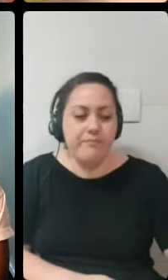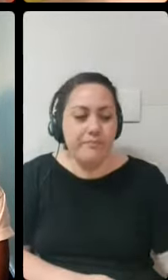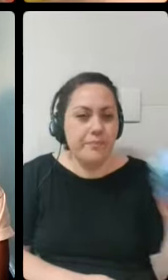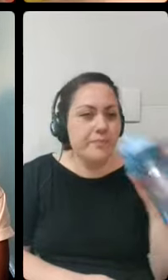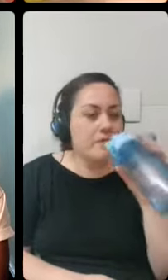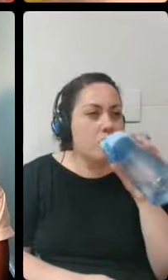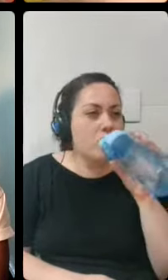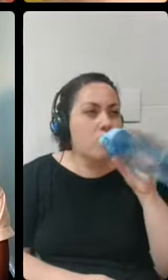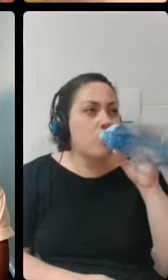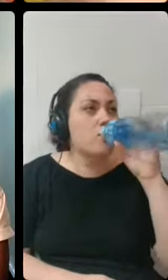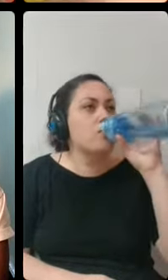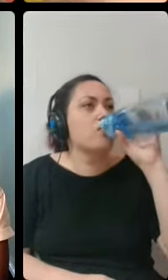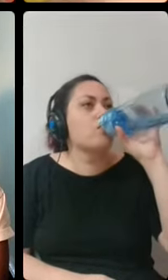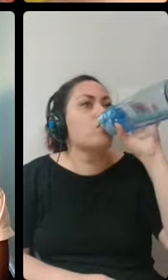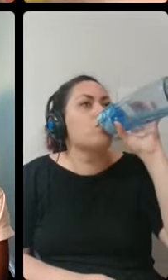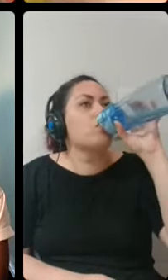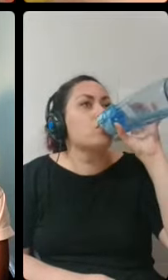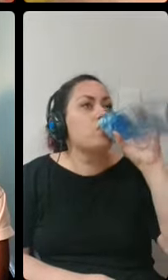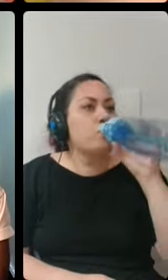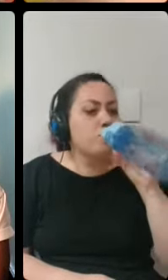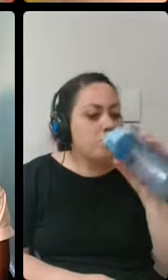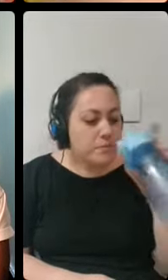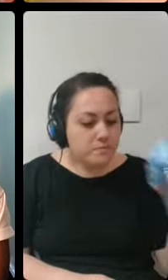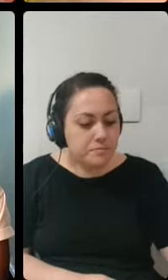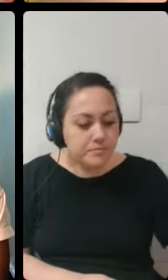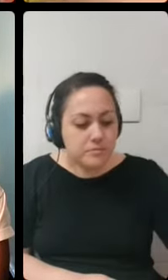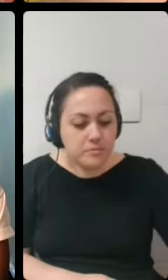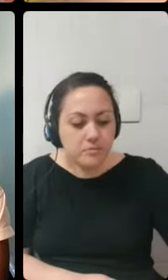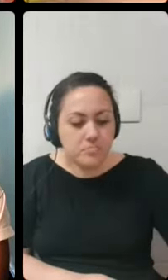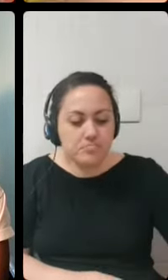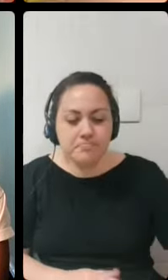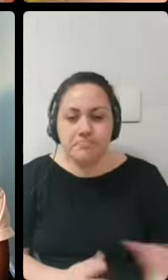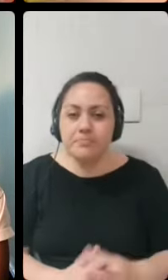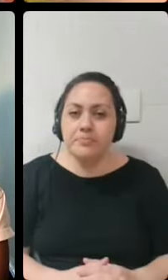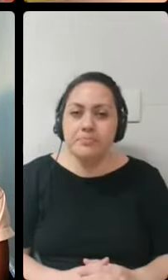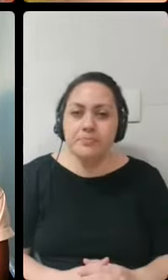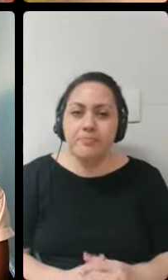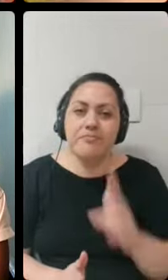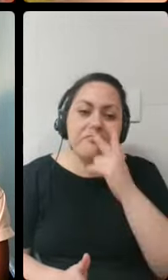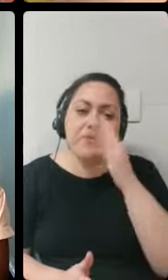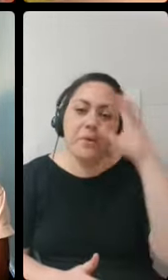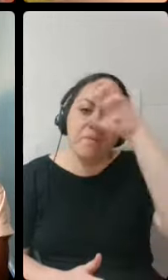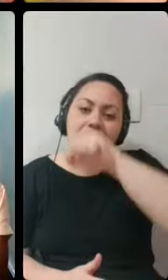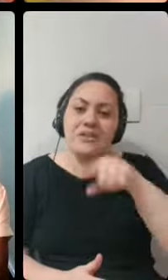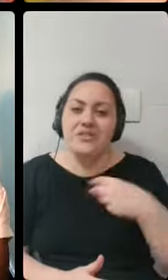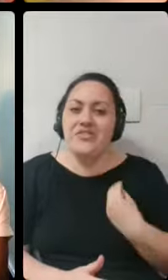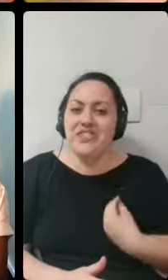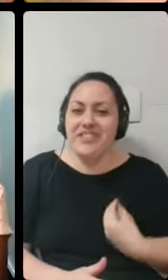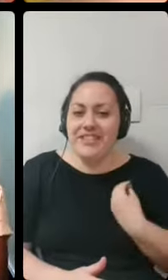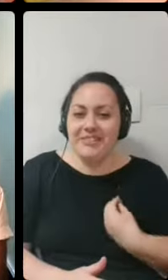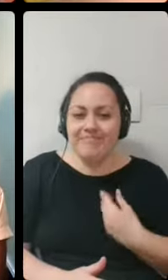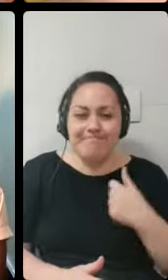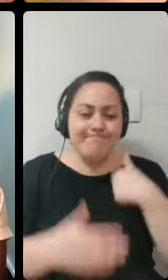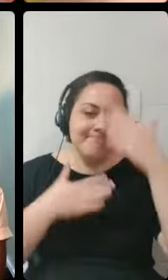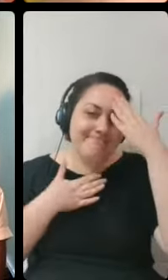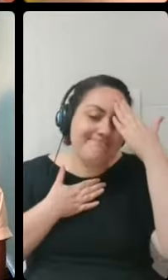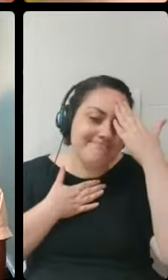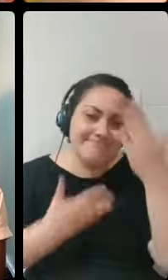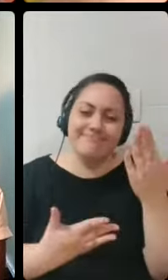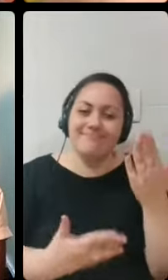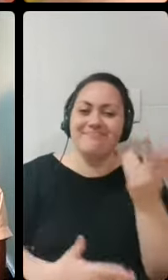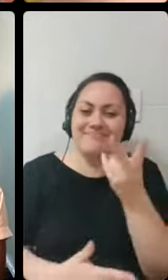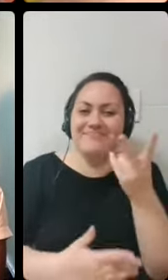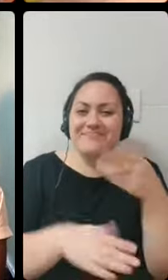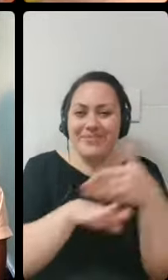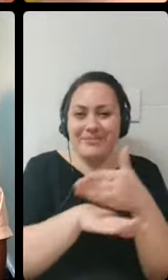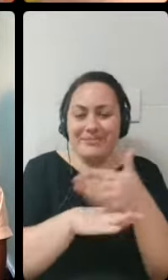aprendizado para a vida, né? Então, super, super agradeço a presença de vocês. Obrigadão, Vanise,